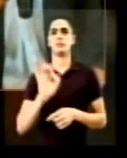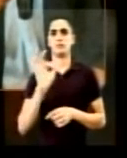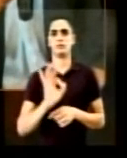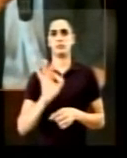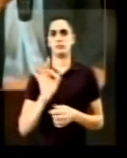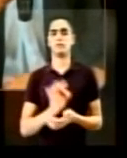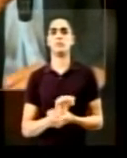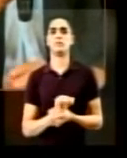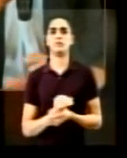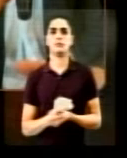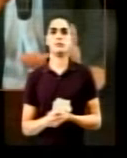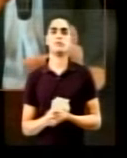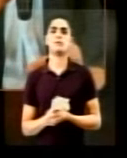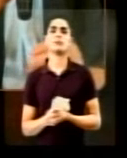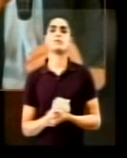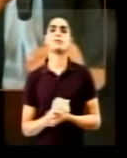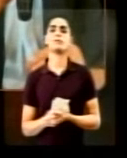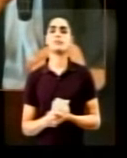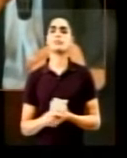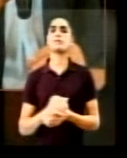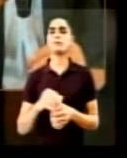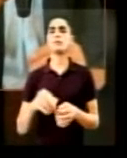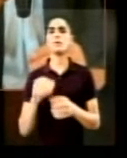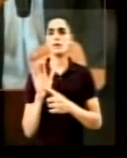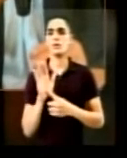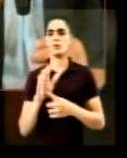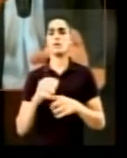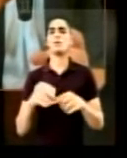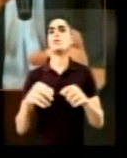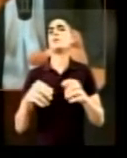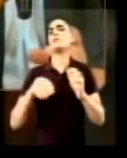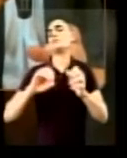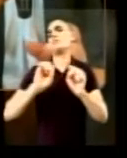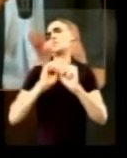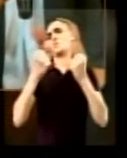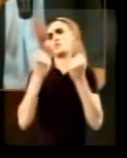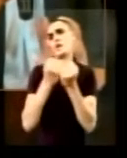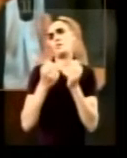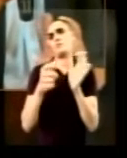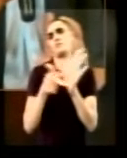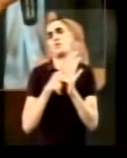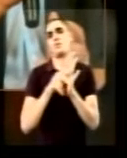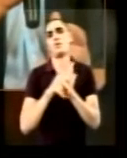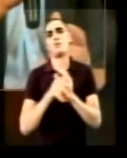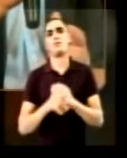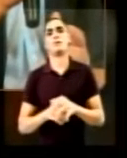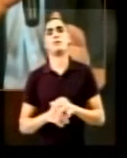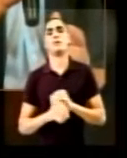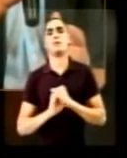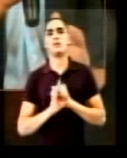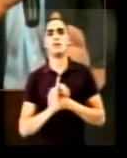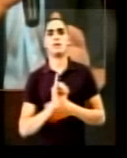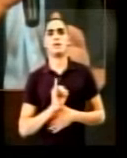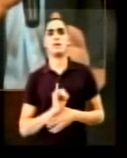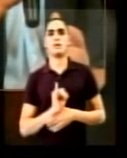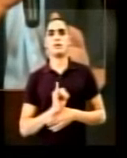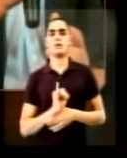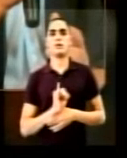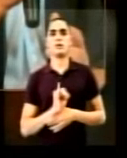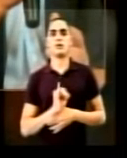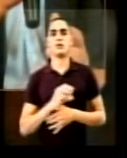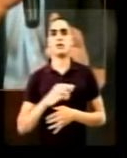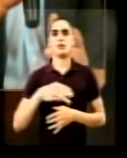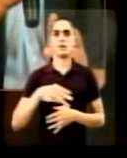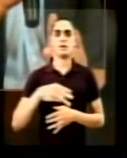foi feito pelo Imperial College, que é uma instituição